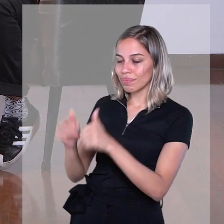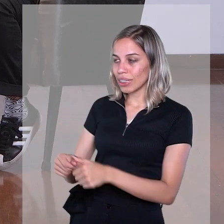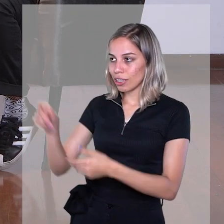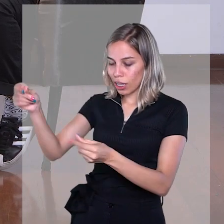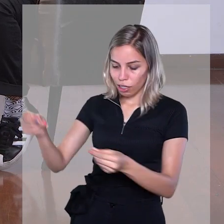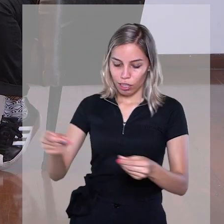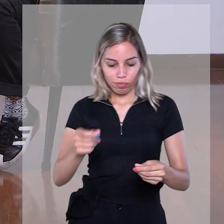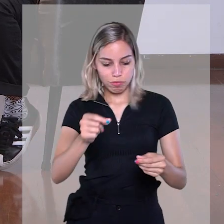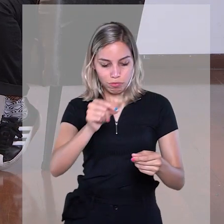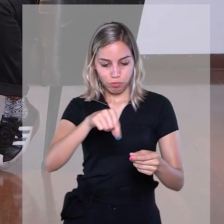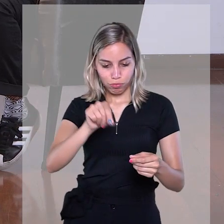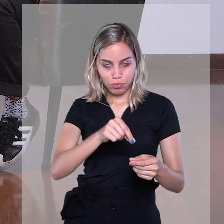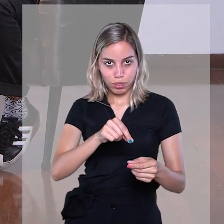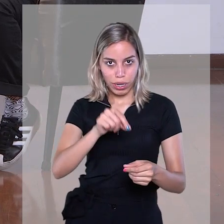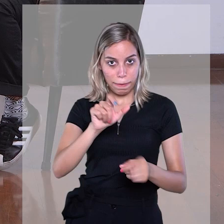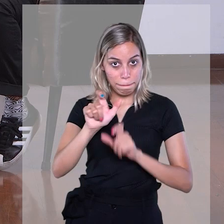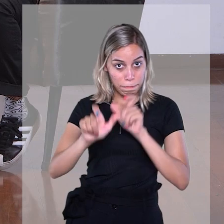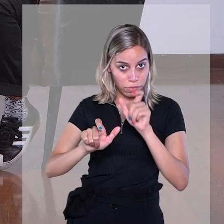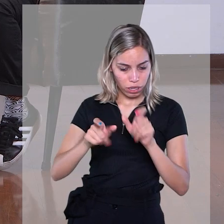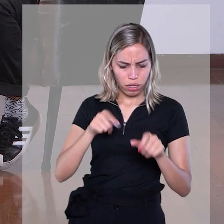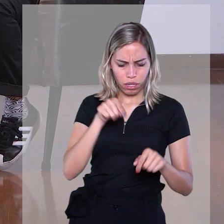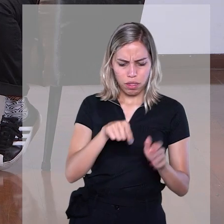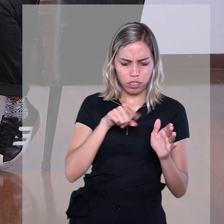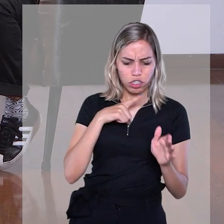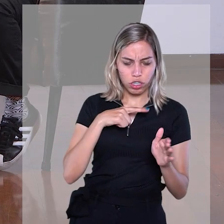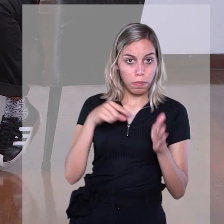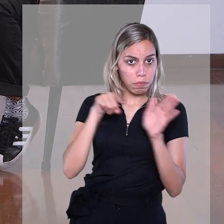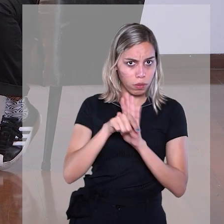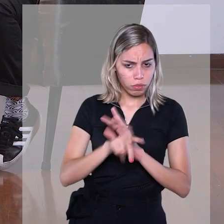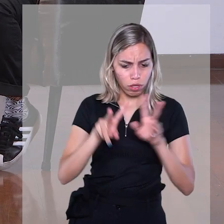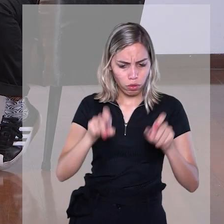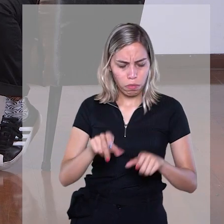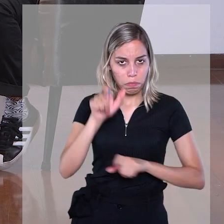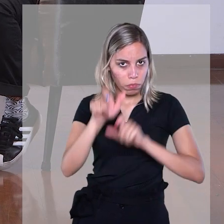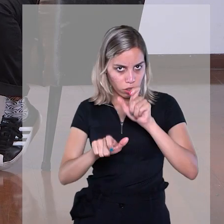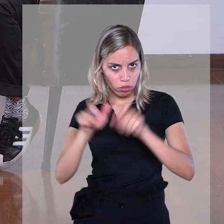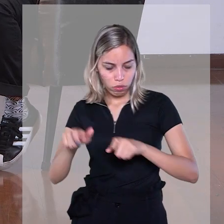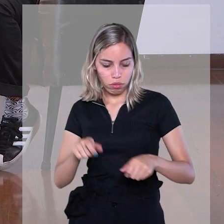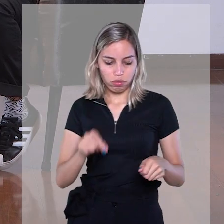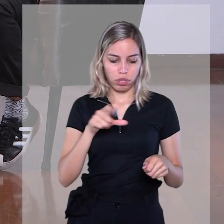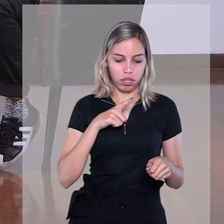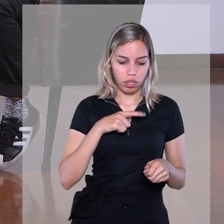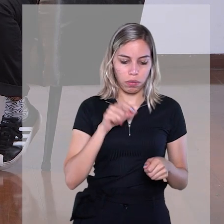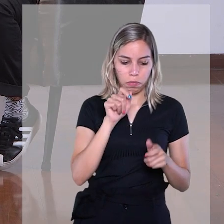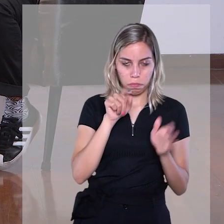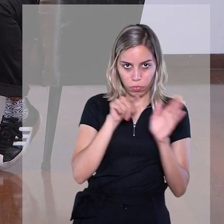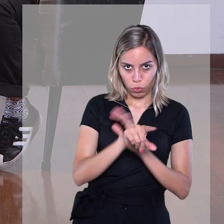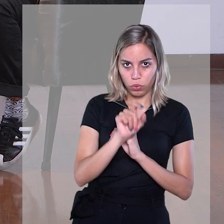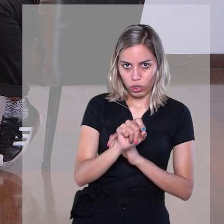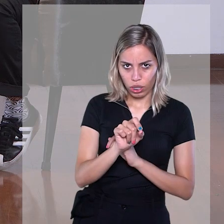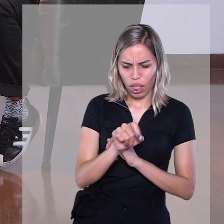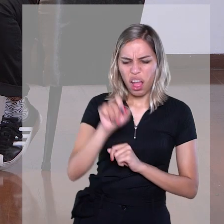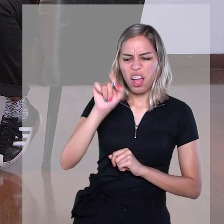marcantes, personagens da literatura mundial que me marcaram. E eu respondi, e eles morreram de rir, que os personagens, para